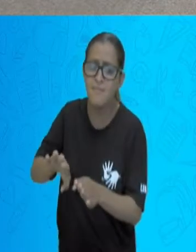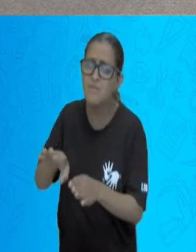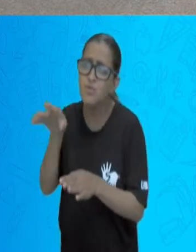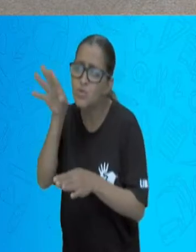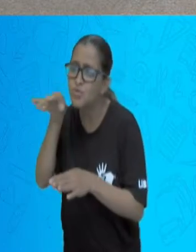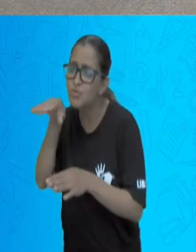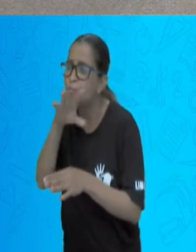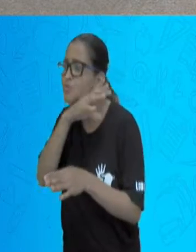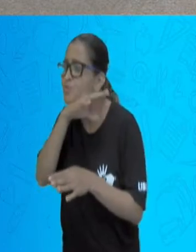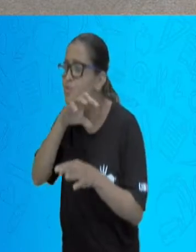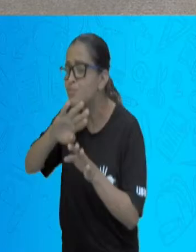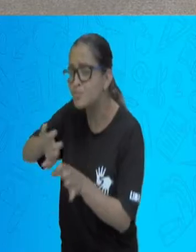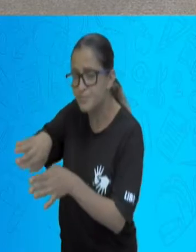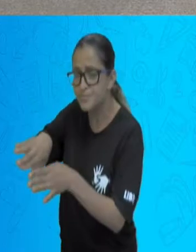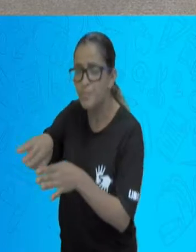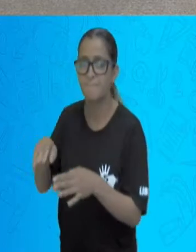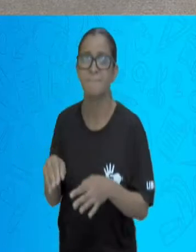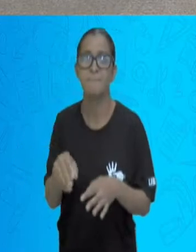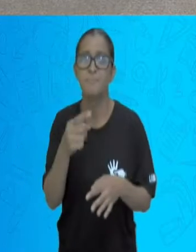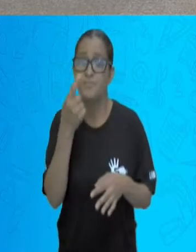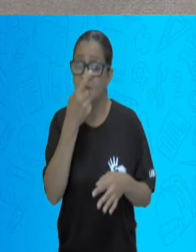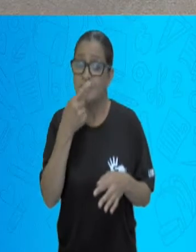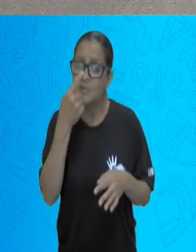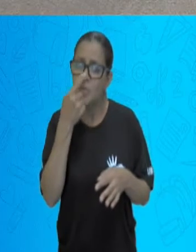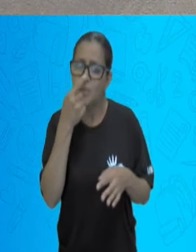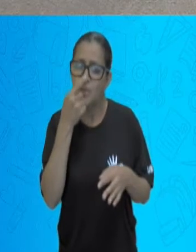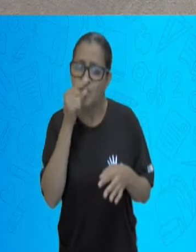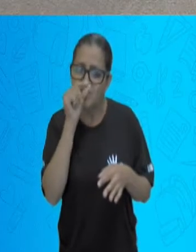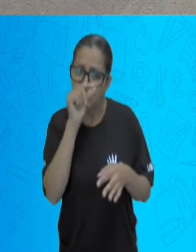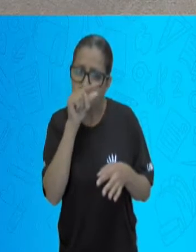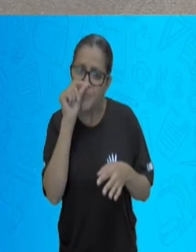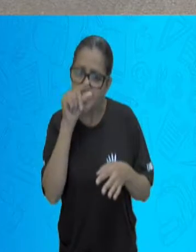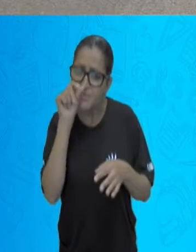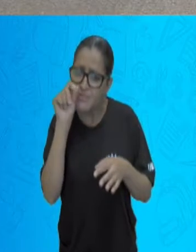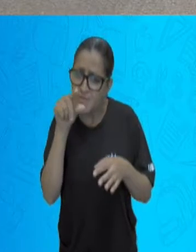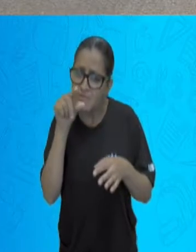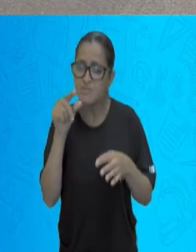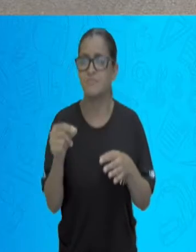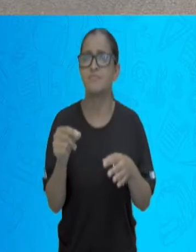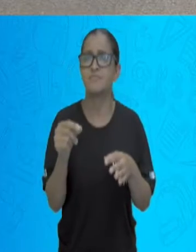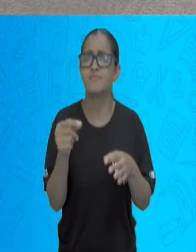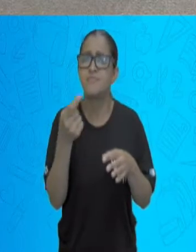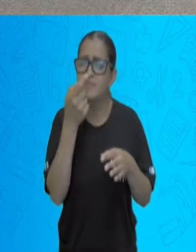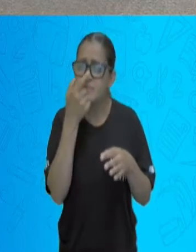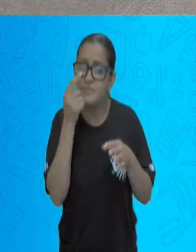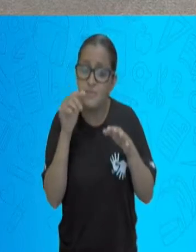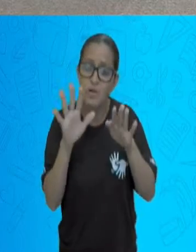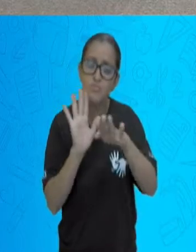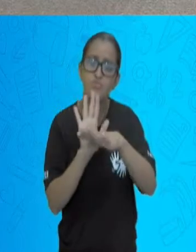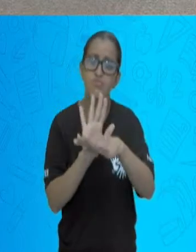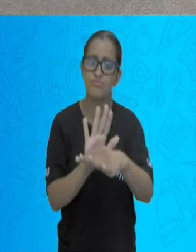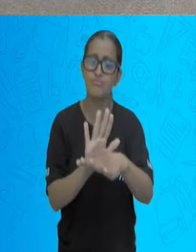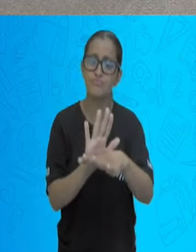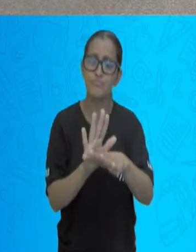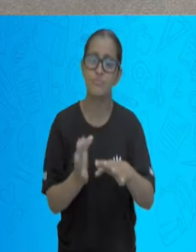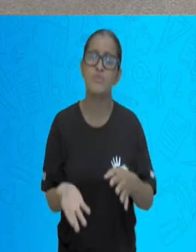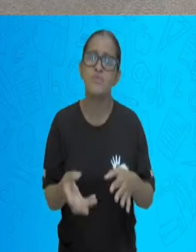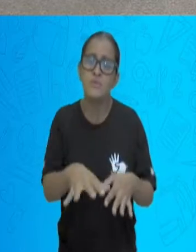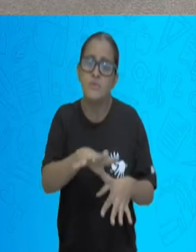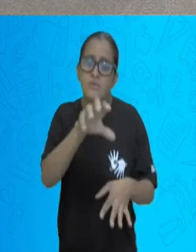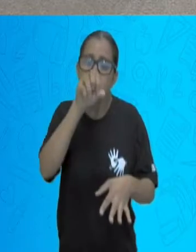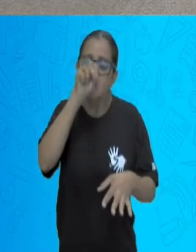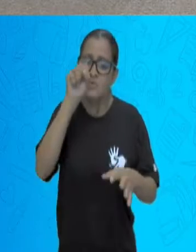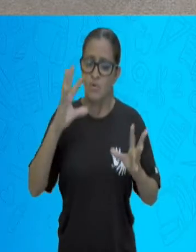presas dentro dos pelos que ficam dentro da nossa fossa nasal, que vão ajudar na filtração desse